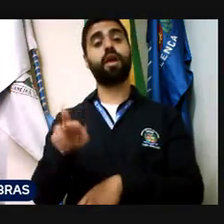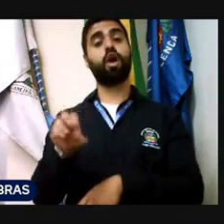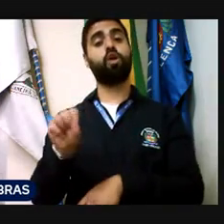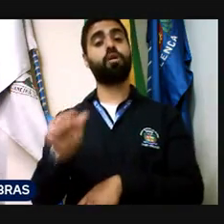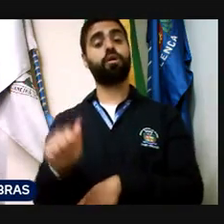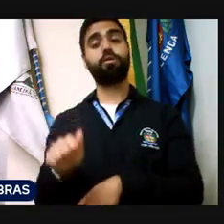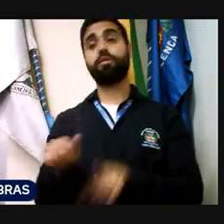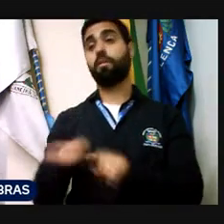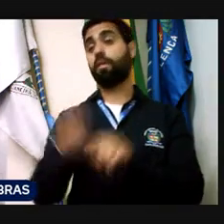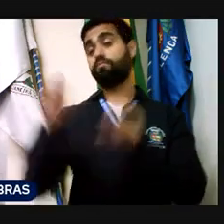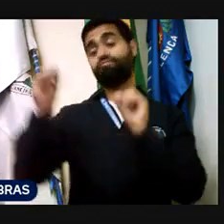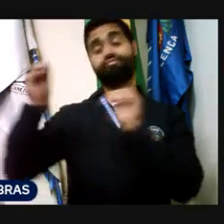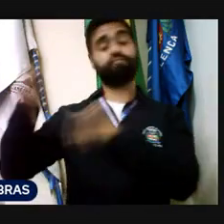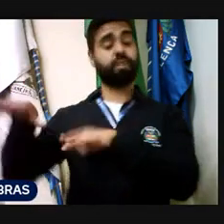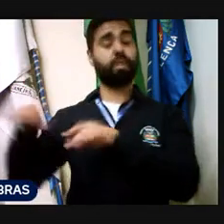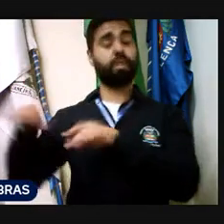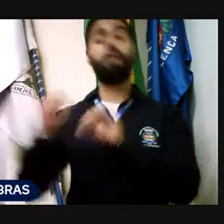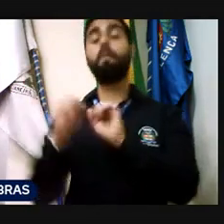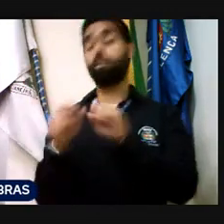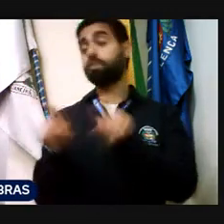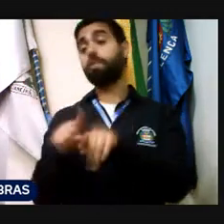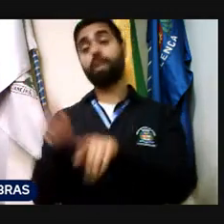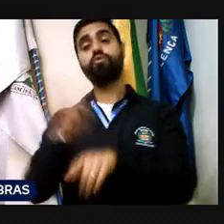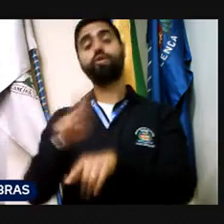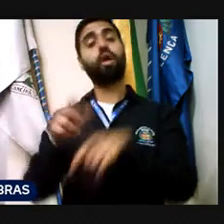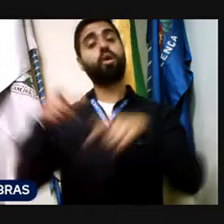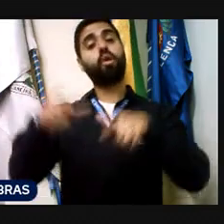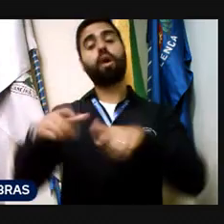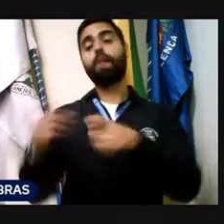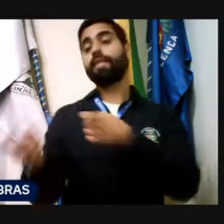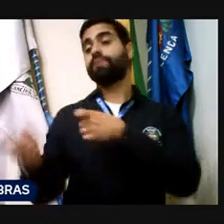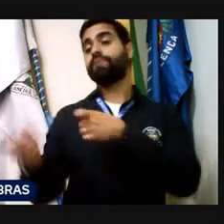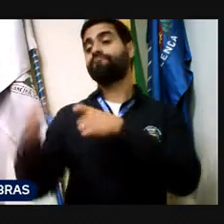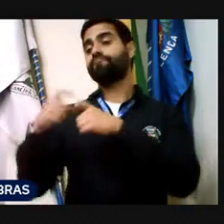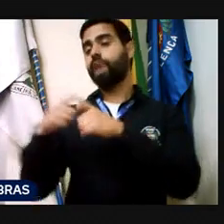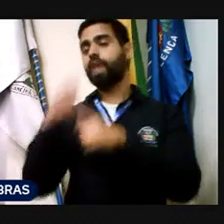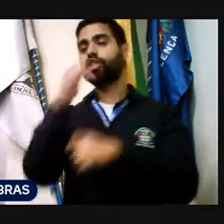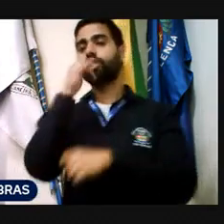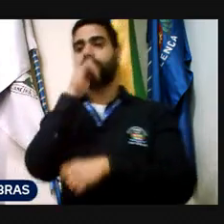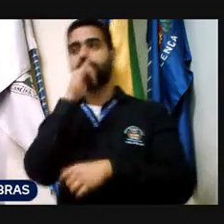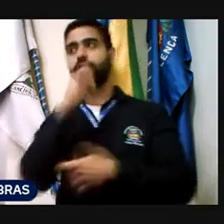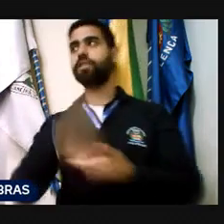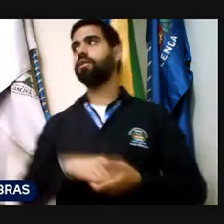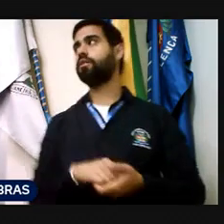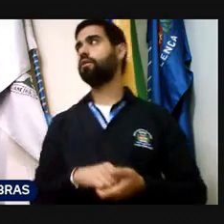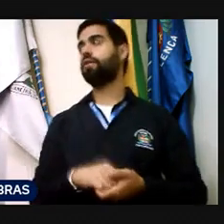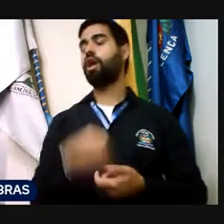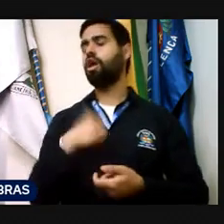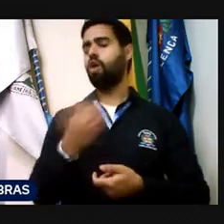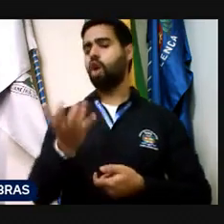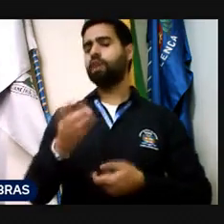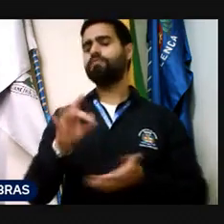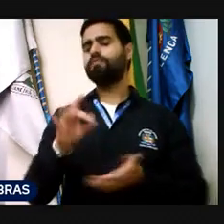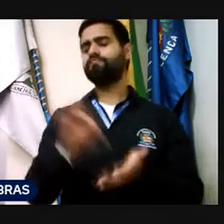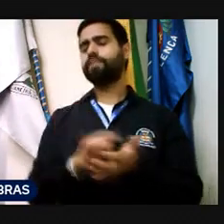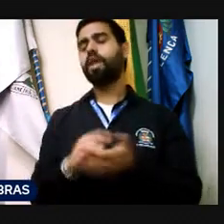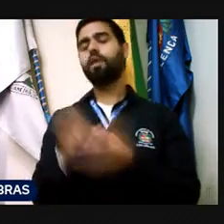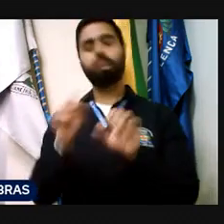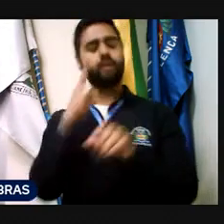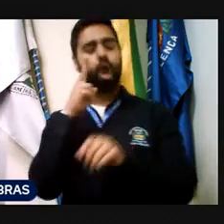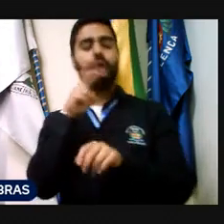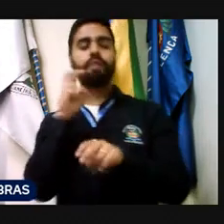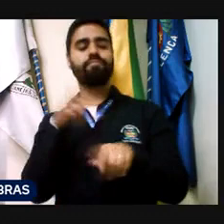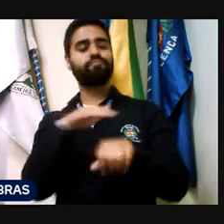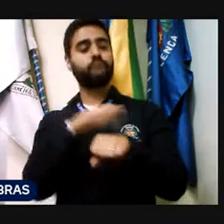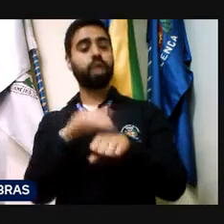está largado e poderia estar usando para atendimento médico, dentista, né, então eu gostaria que pudesse estar olhando com carinho,